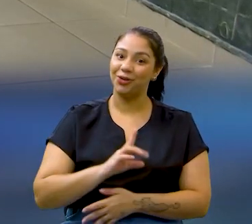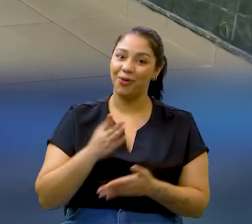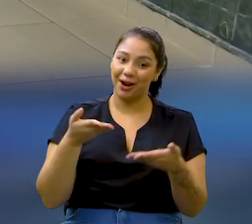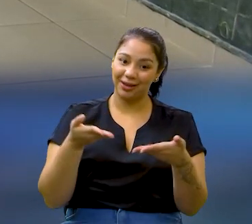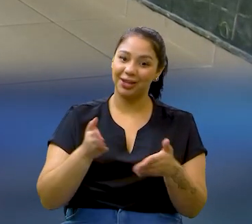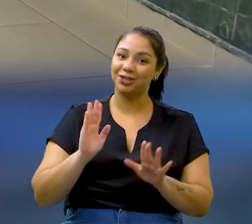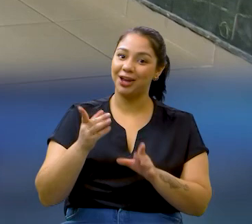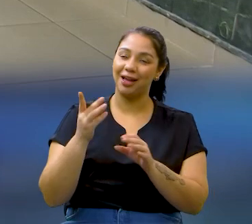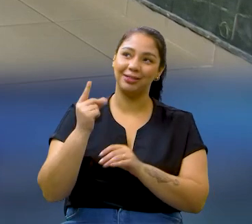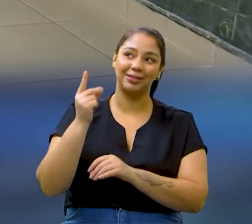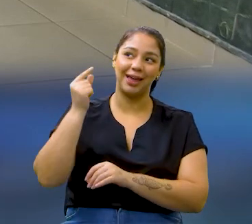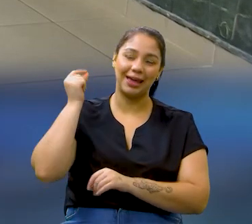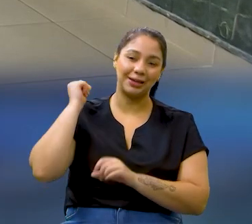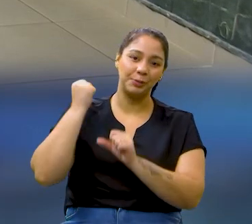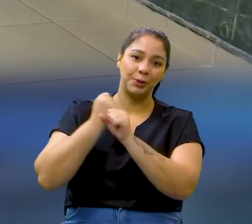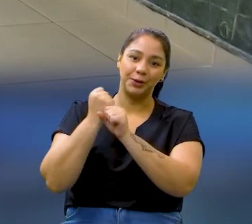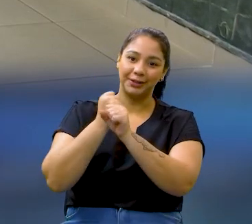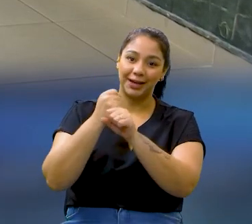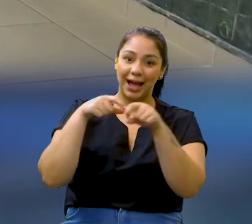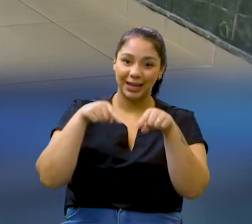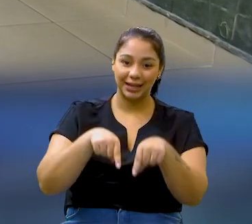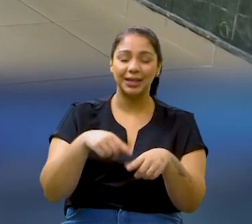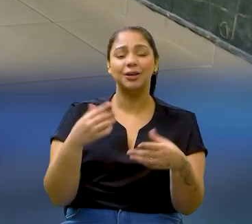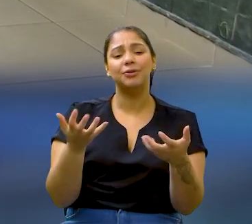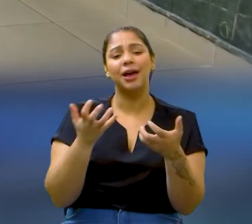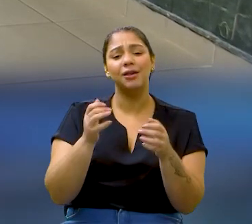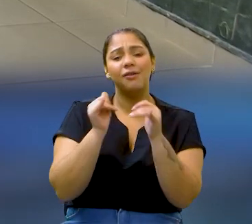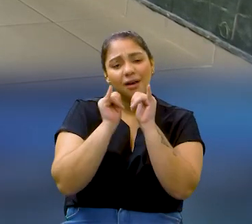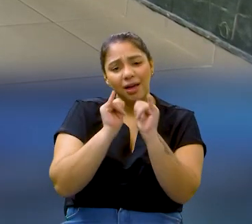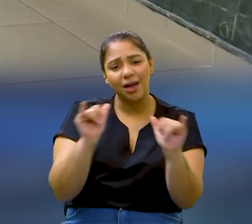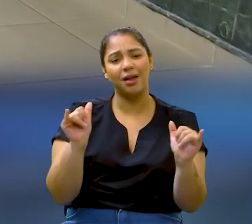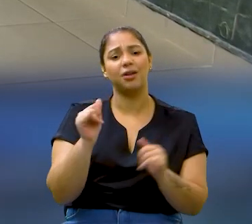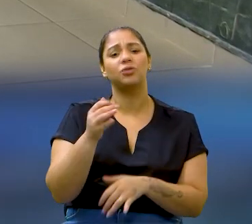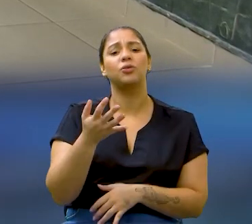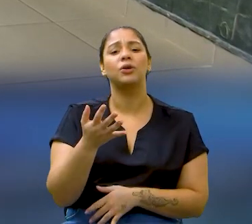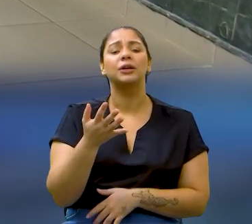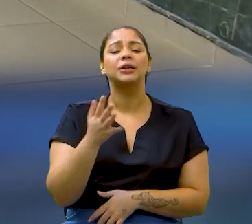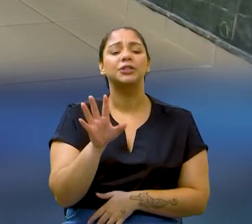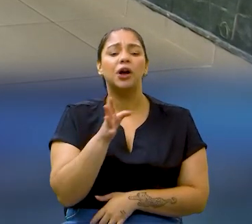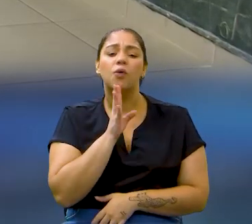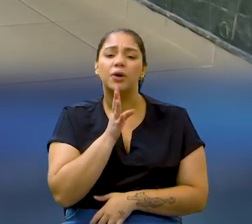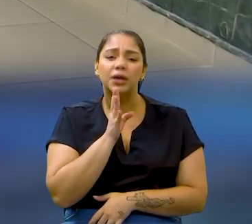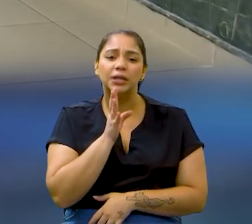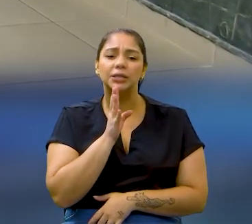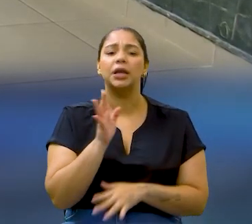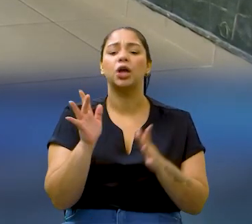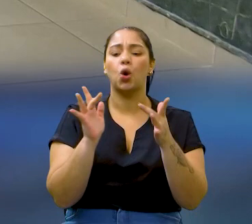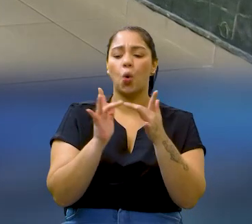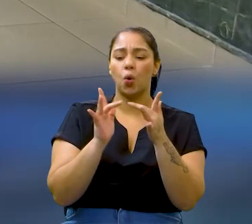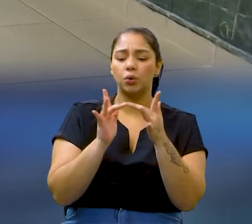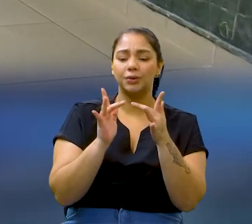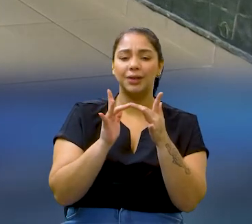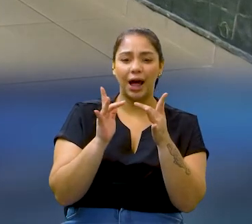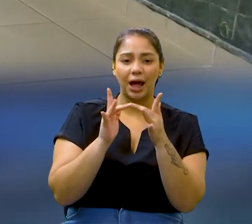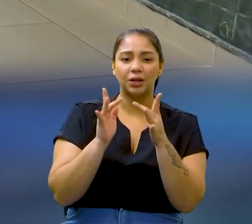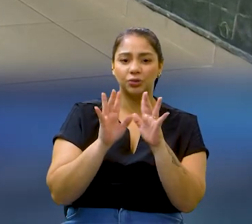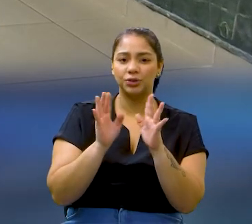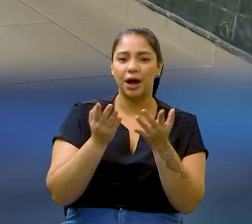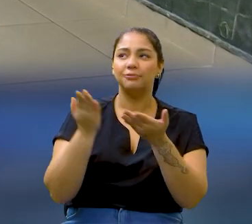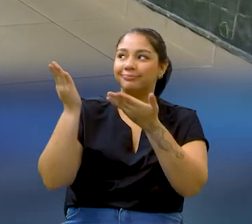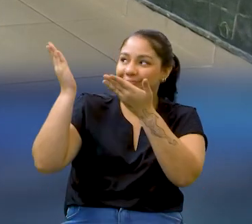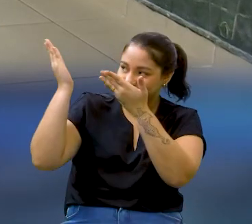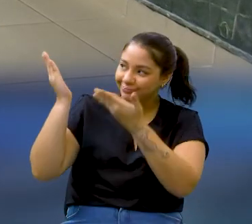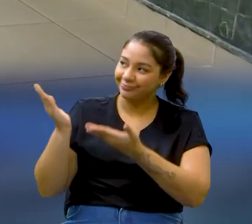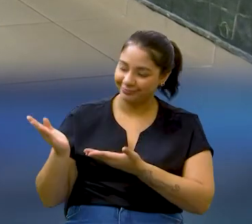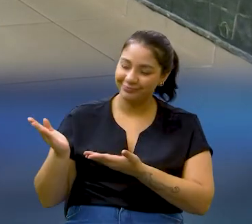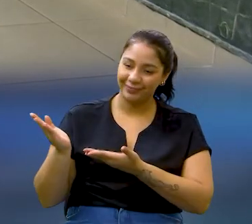Eu vou deixar esse momento aqui para você dar um recado, convidar para conhecer, passar algum contato. Sempre a gente deixa passando o contato aqui